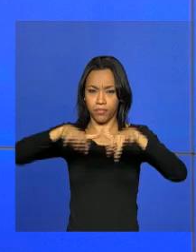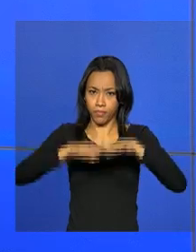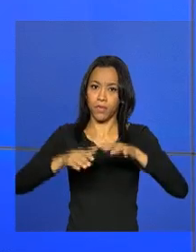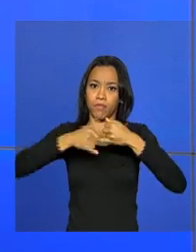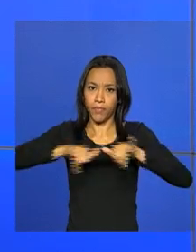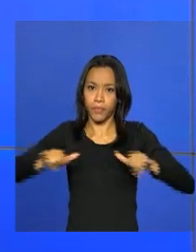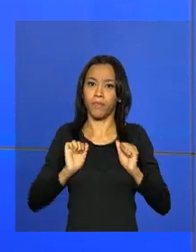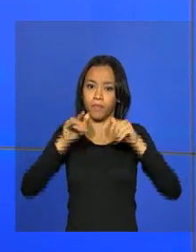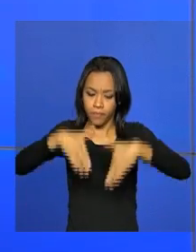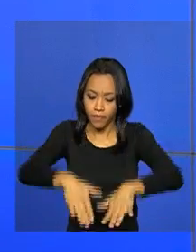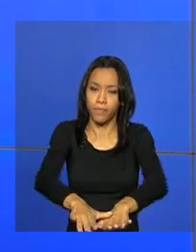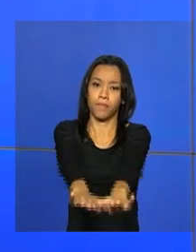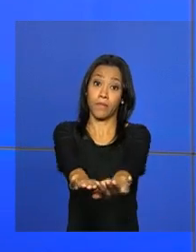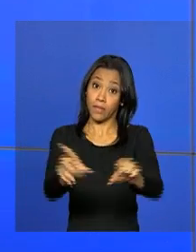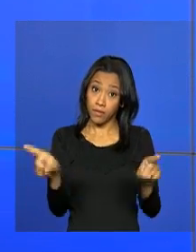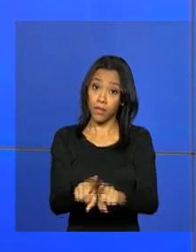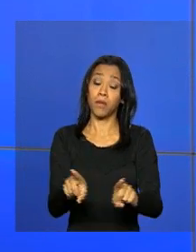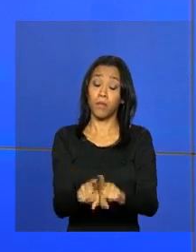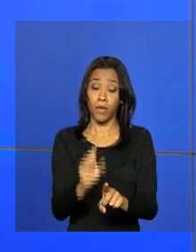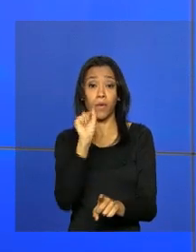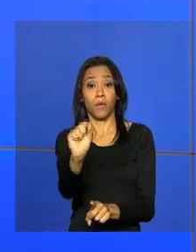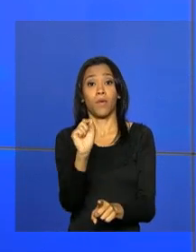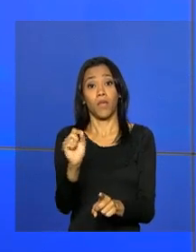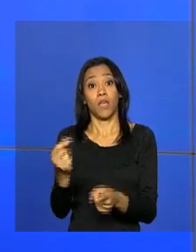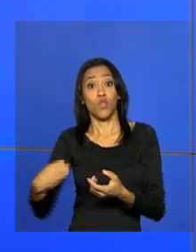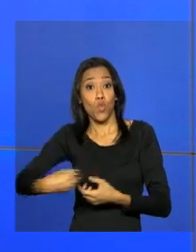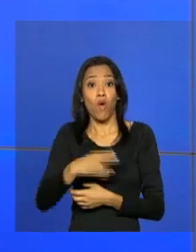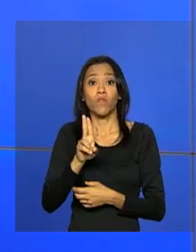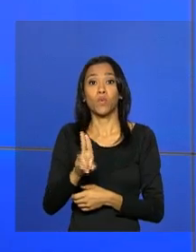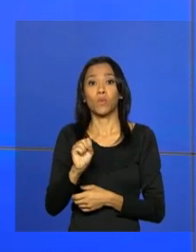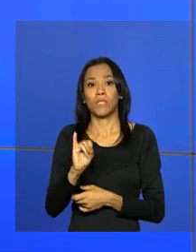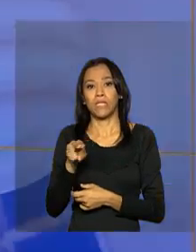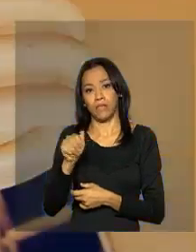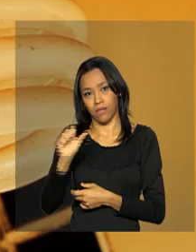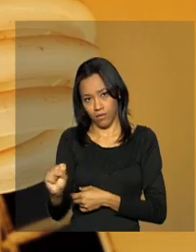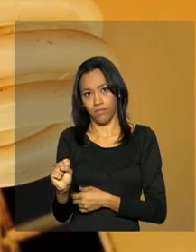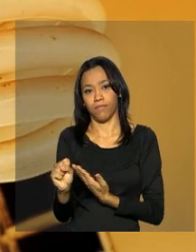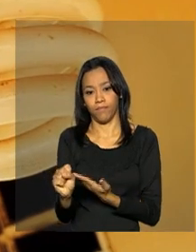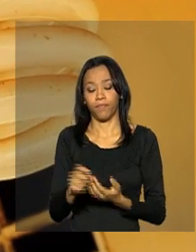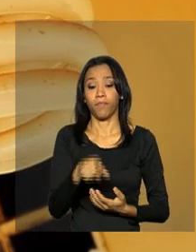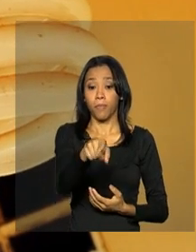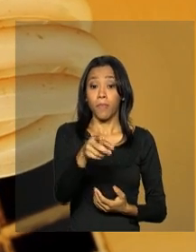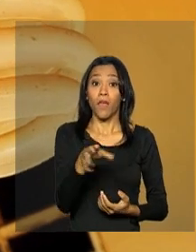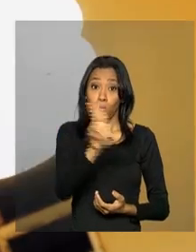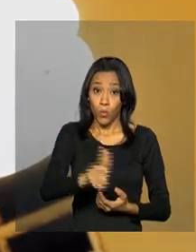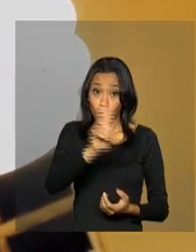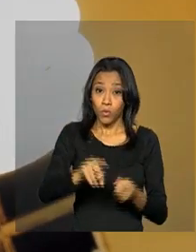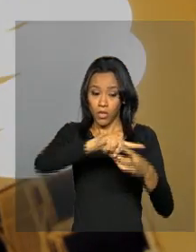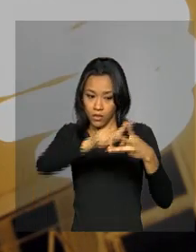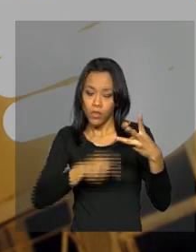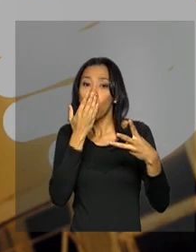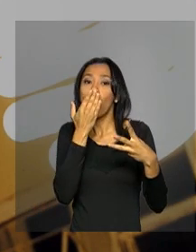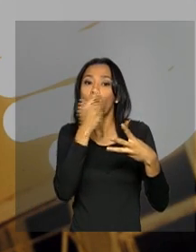dos reservatórios das hidrelétricas, e a entrada em operação de novas usinas. O funcionamento das bandeiras tarifárias funciona